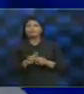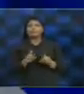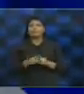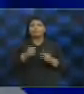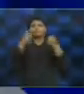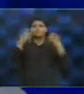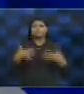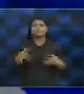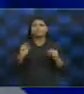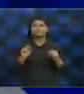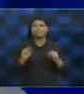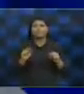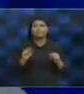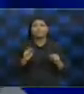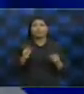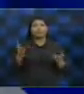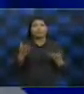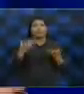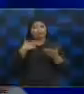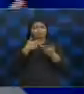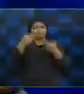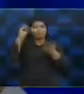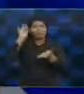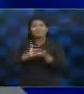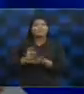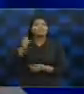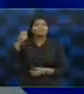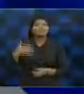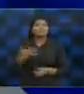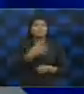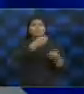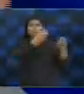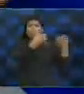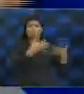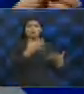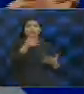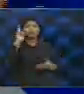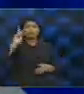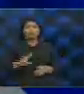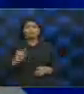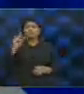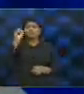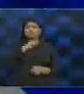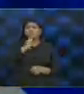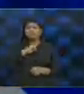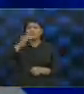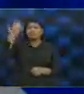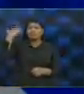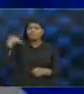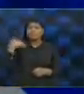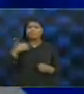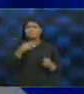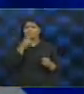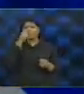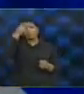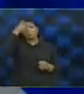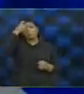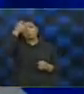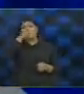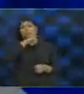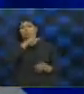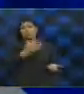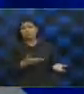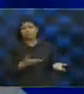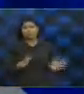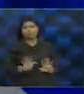que ele não falou a verdade. Ele veio com uma história antiga e surrada, de cabeça ruim, que chiou ao ouvido dele, de que eram 300 mil pessoas.